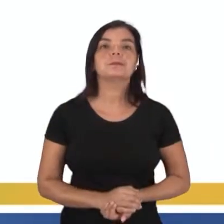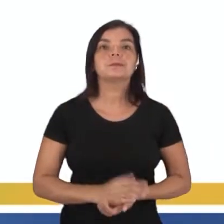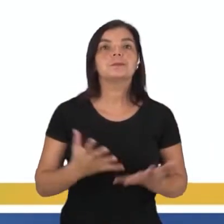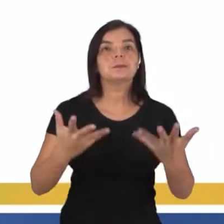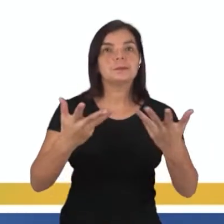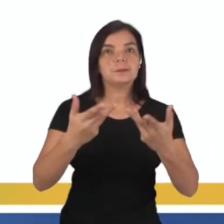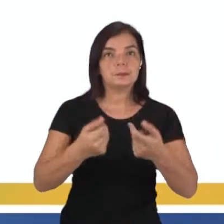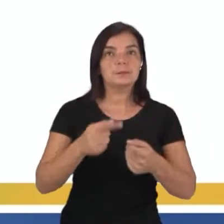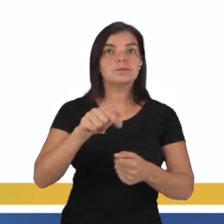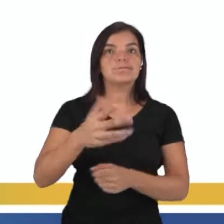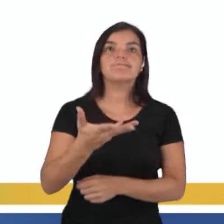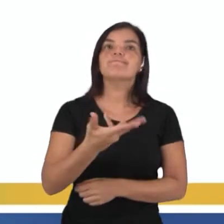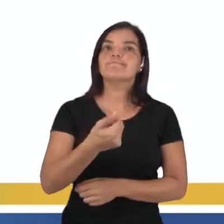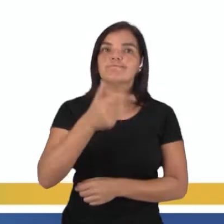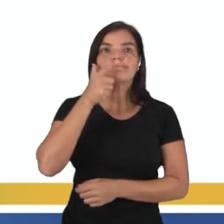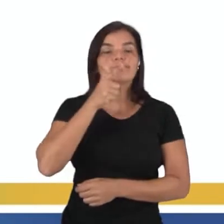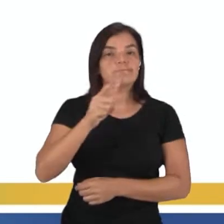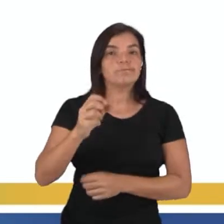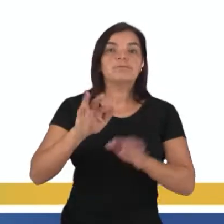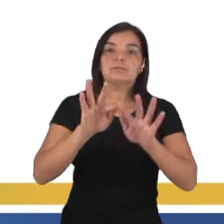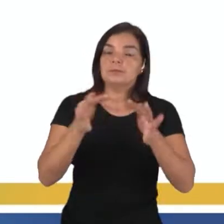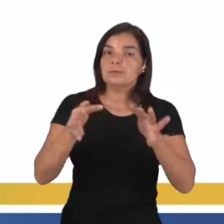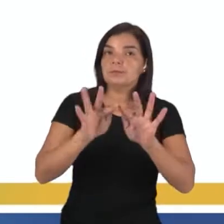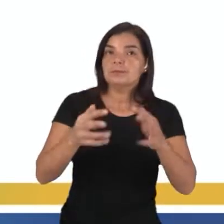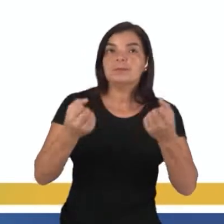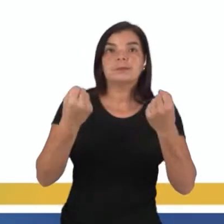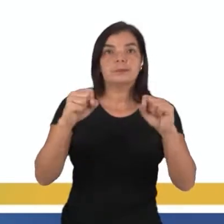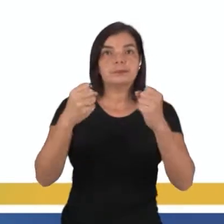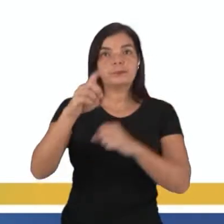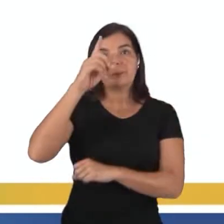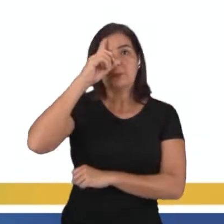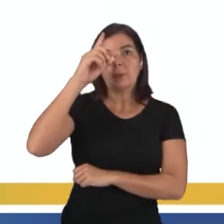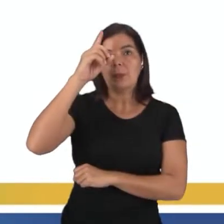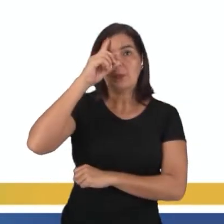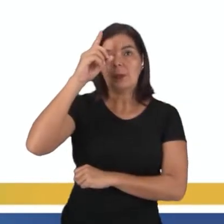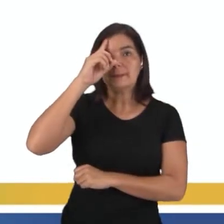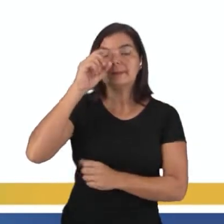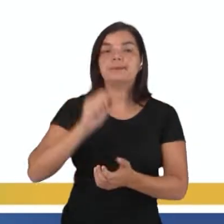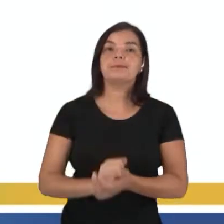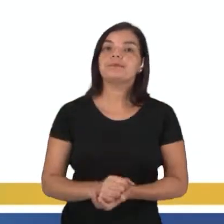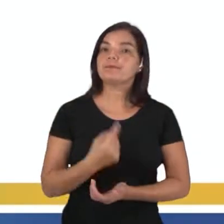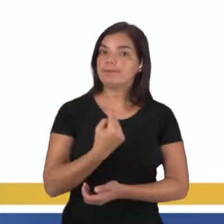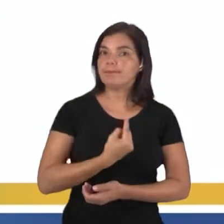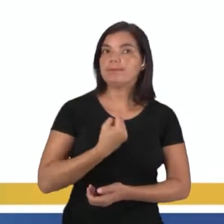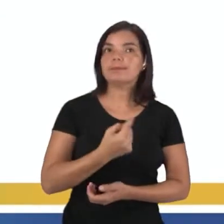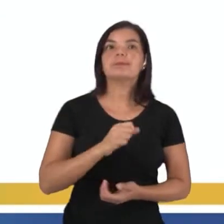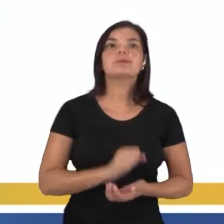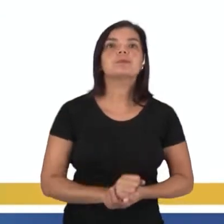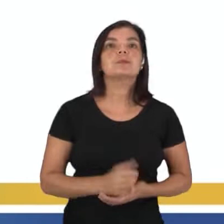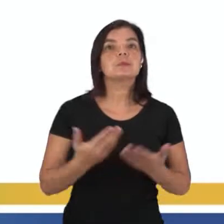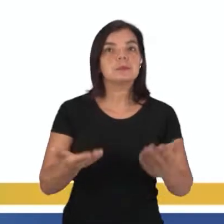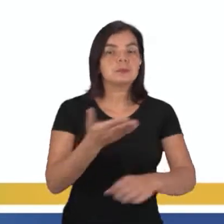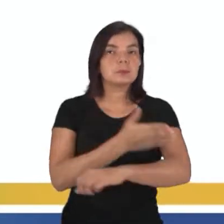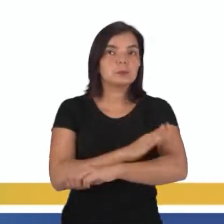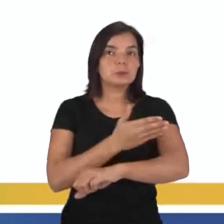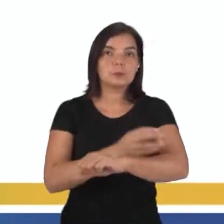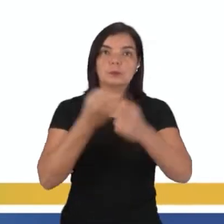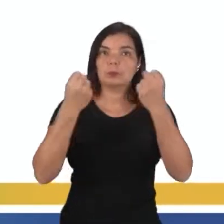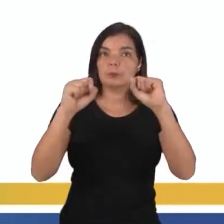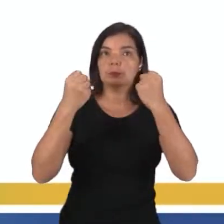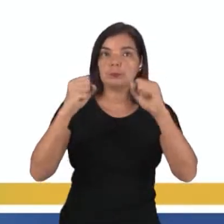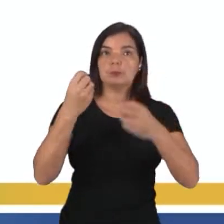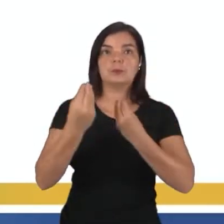capacidade funcional é a habilidade de realizar atividades simples do cotidiano com eficiência, autonomia e independência. Assim, o